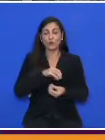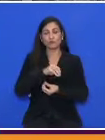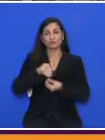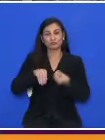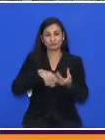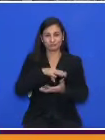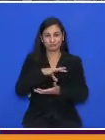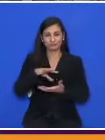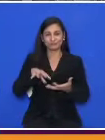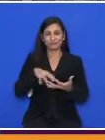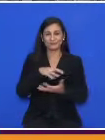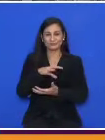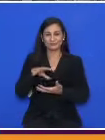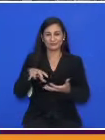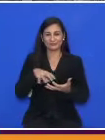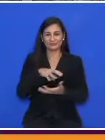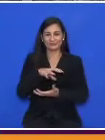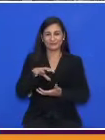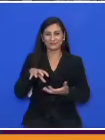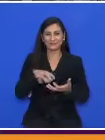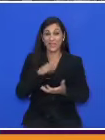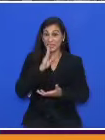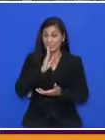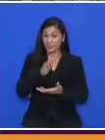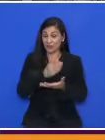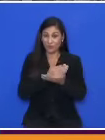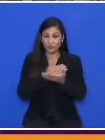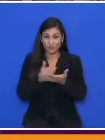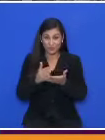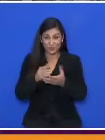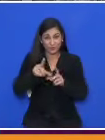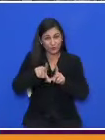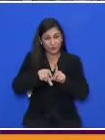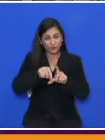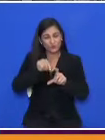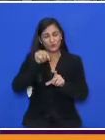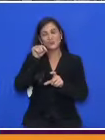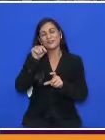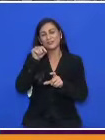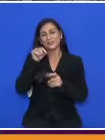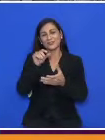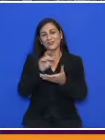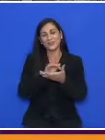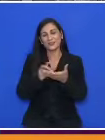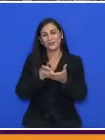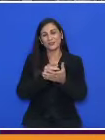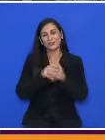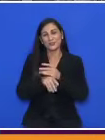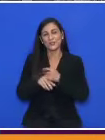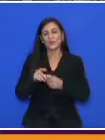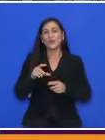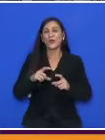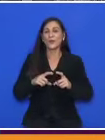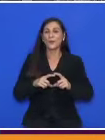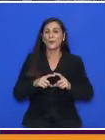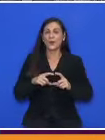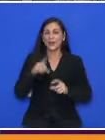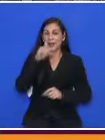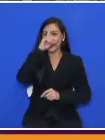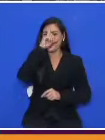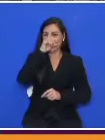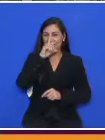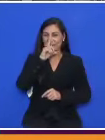ligado, embaralhando as bolas. Já começou o sorteio da Lotomania. Vamos chamar o primeiro número.